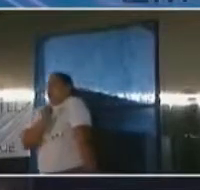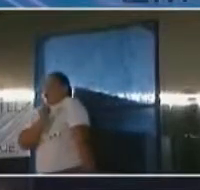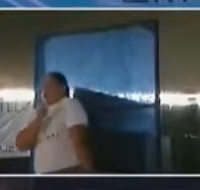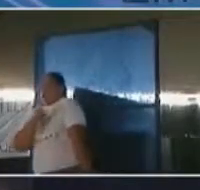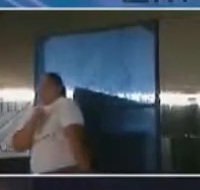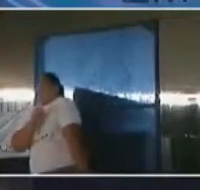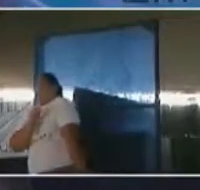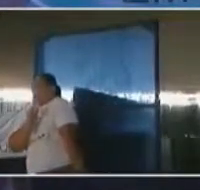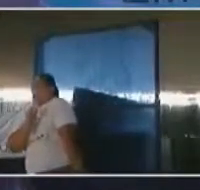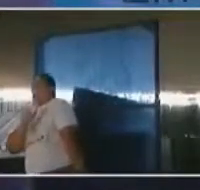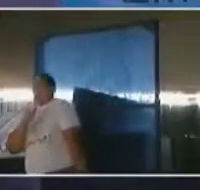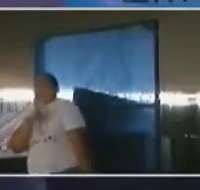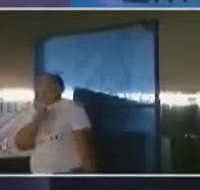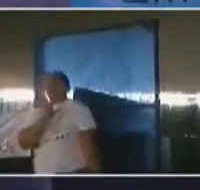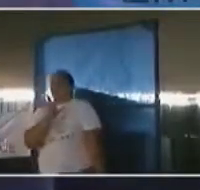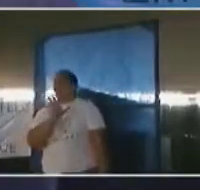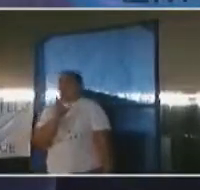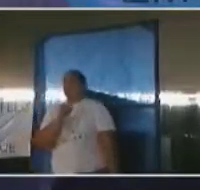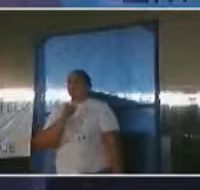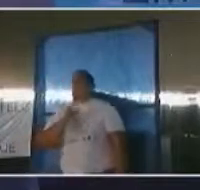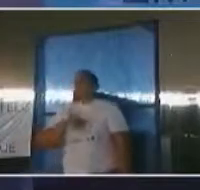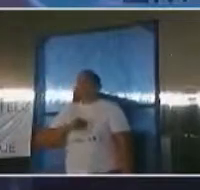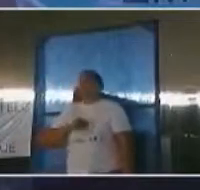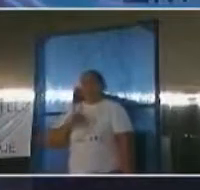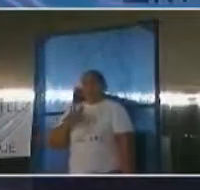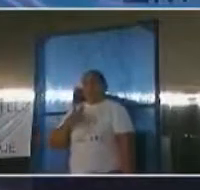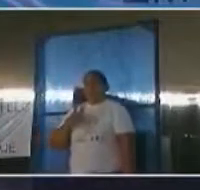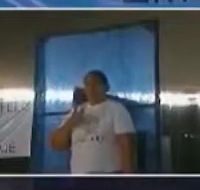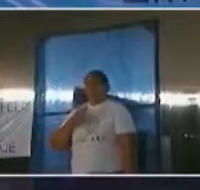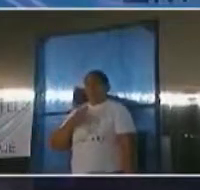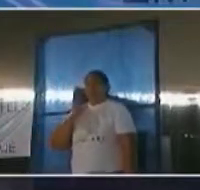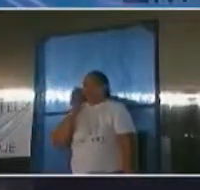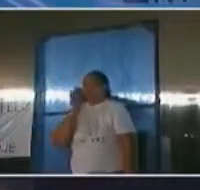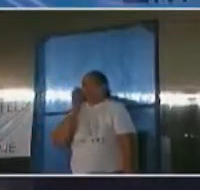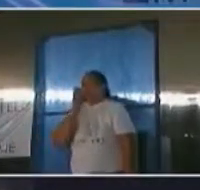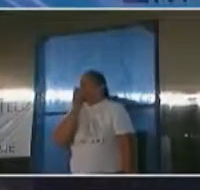gente sempre voltava, bonita, intacta. Mentira.